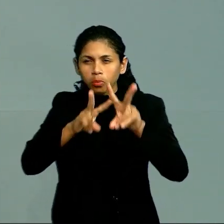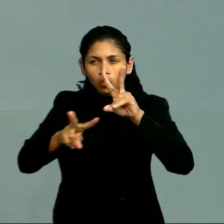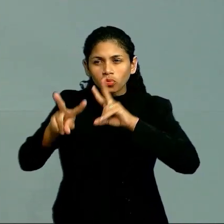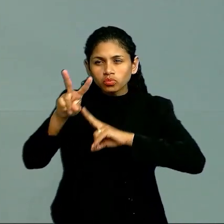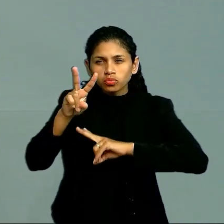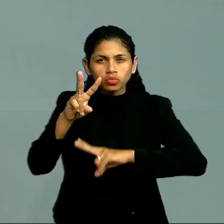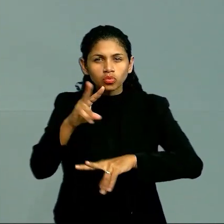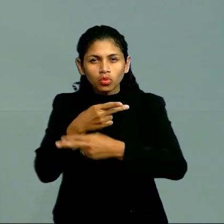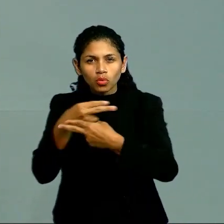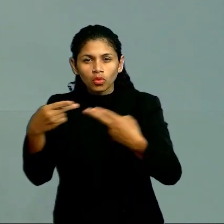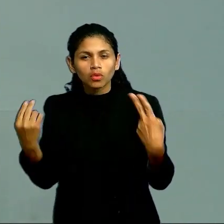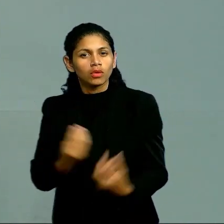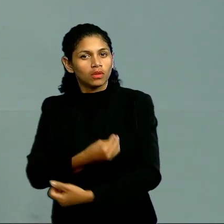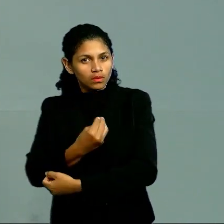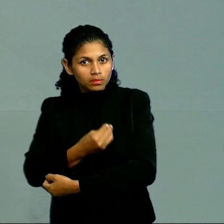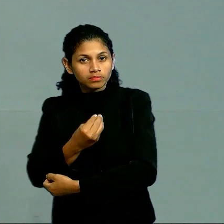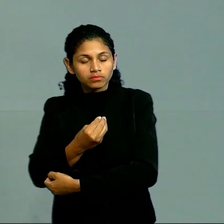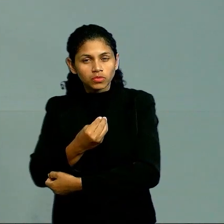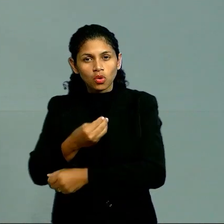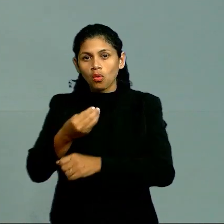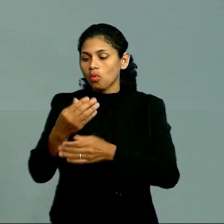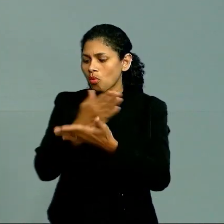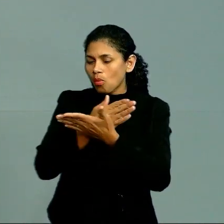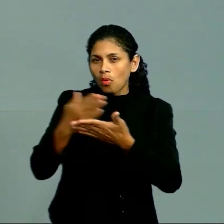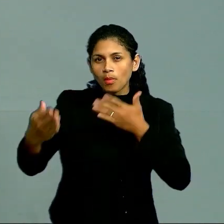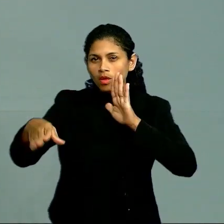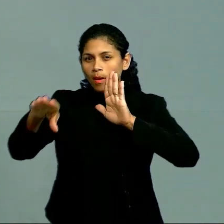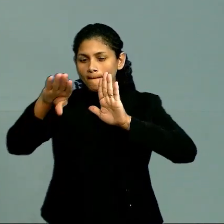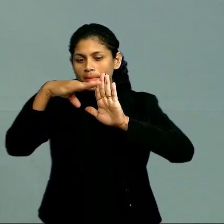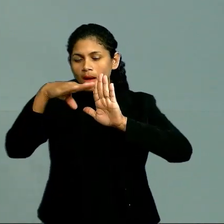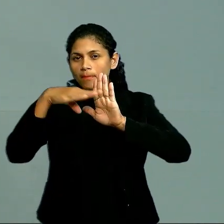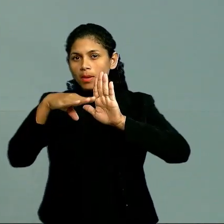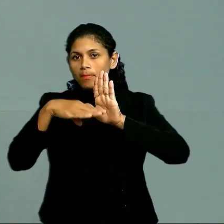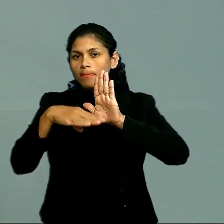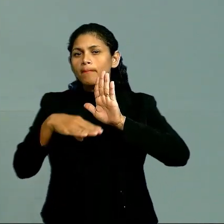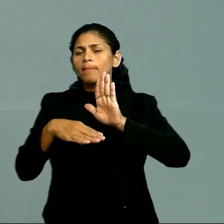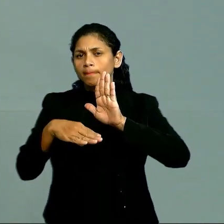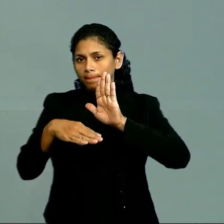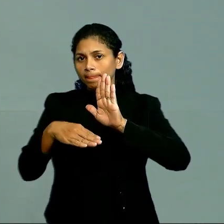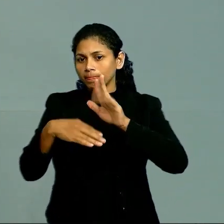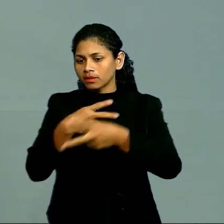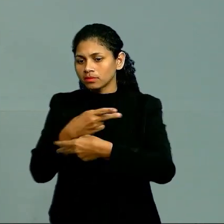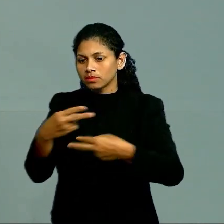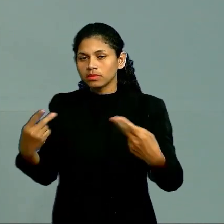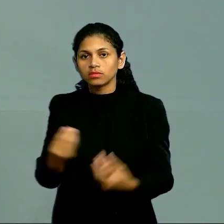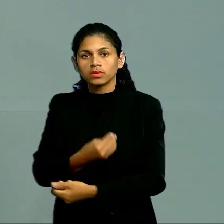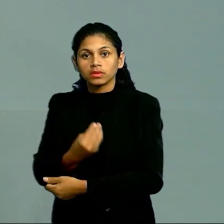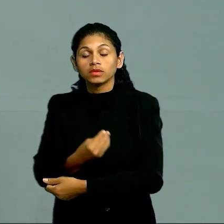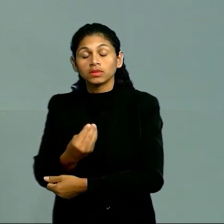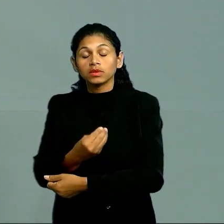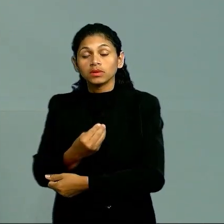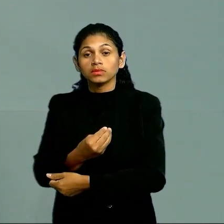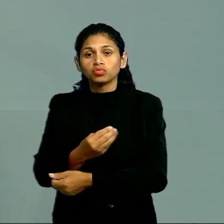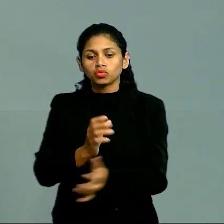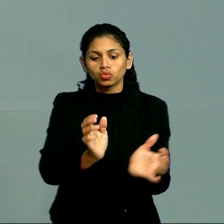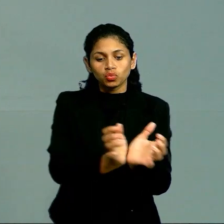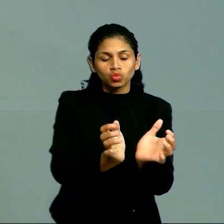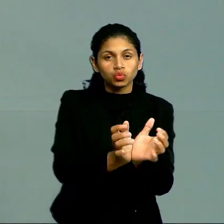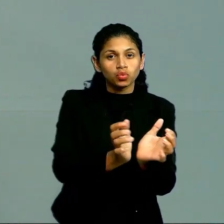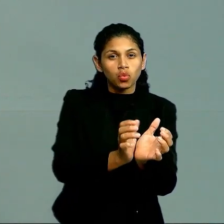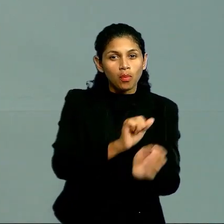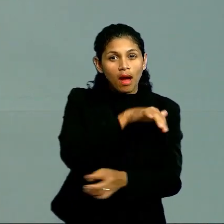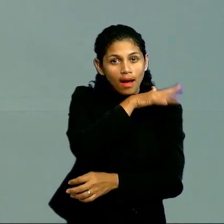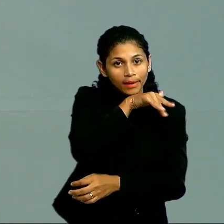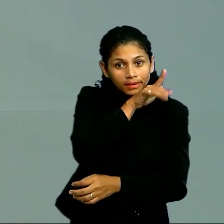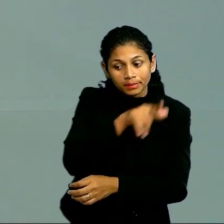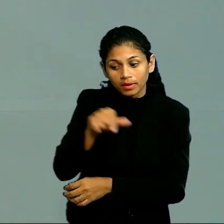classificar. Só que no seu tempo ele começou a classificar os seres vivos, né, do reino animal e o reino protático. Mas a gente vai ver isso